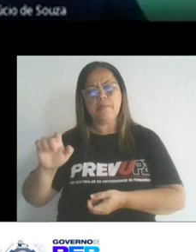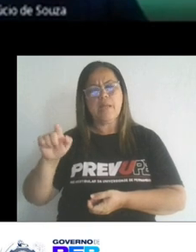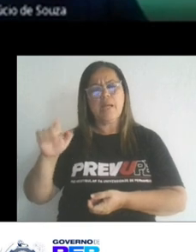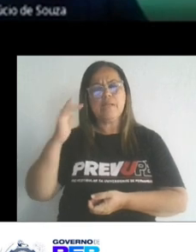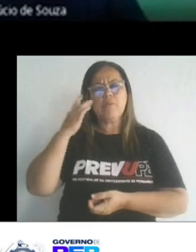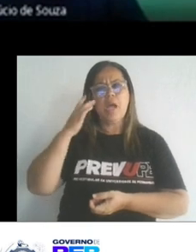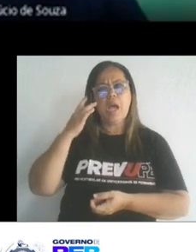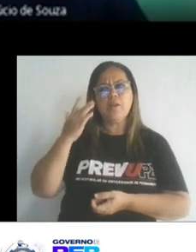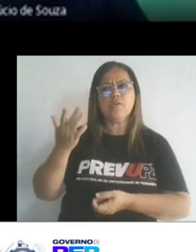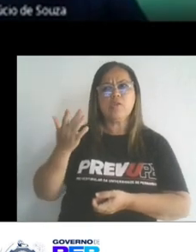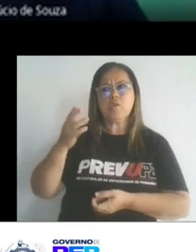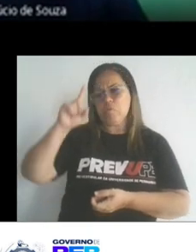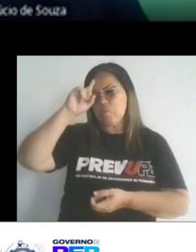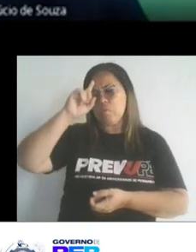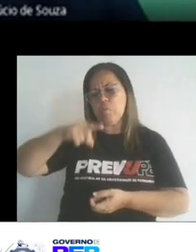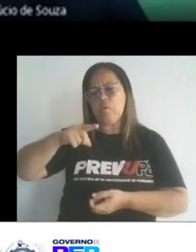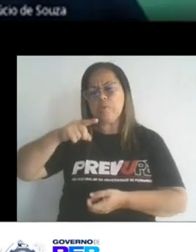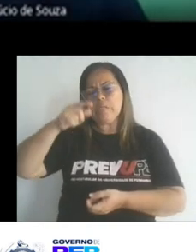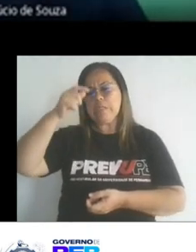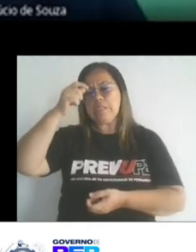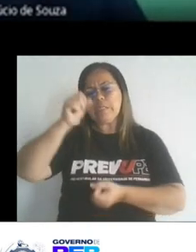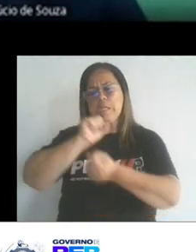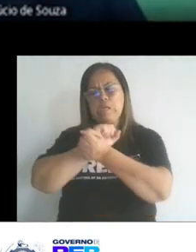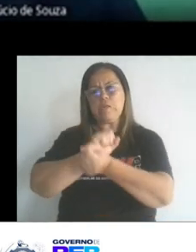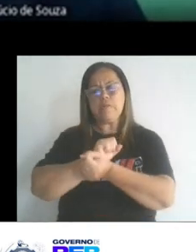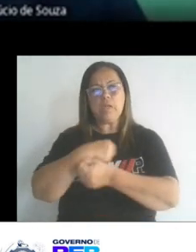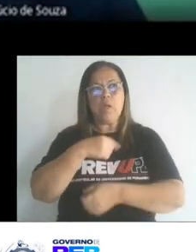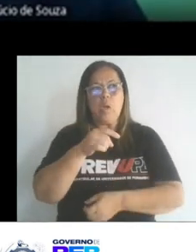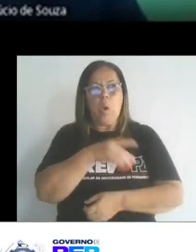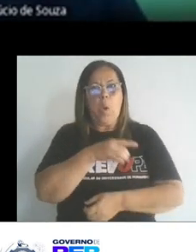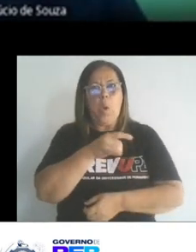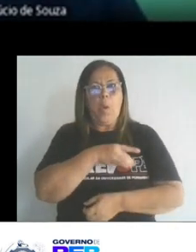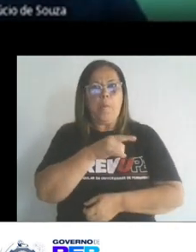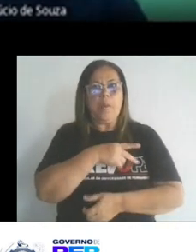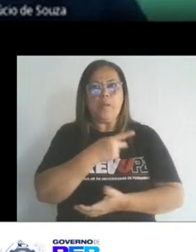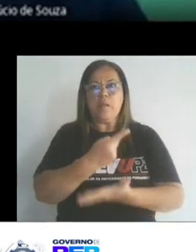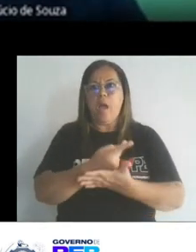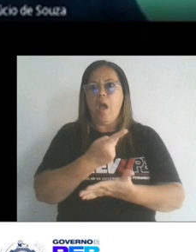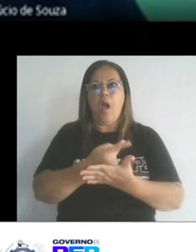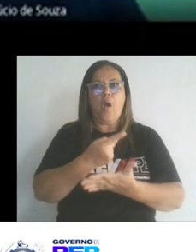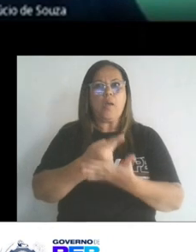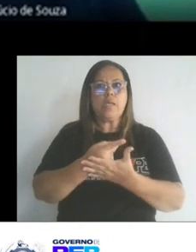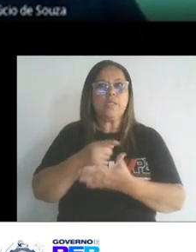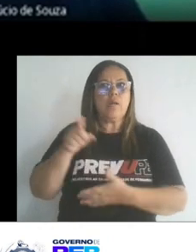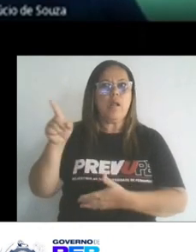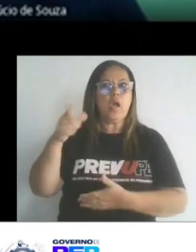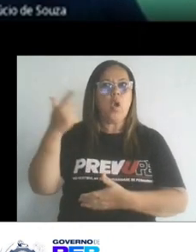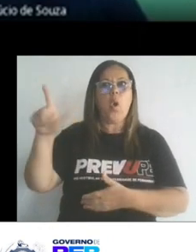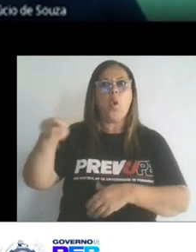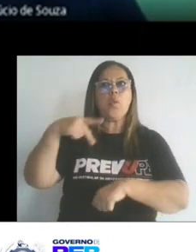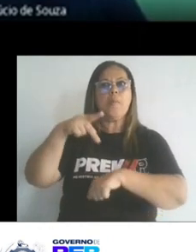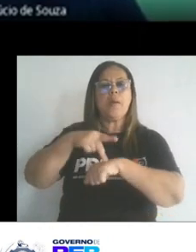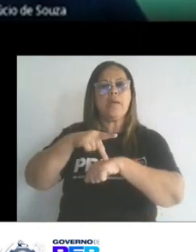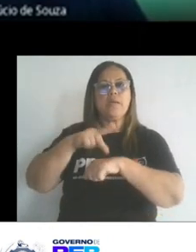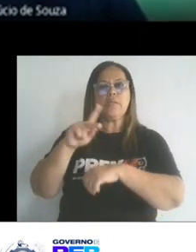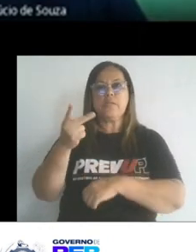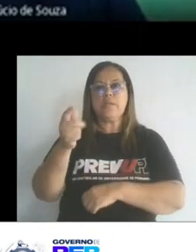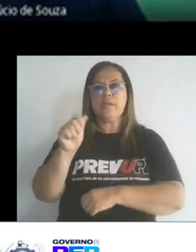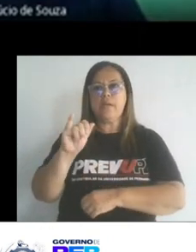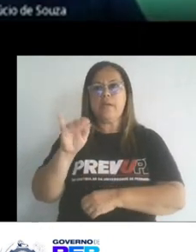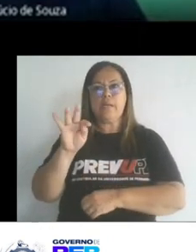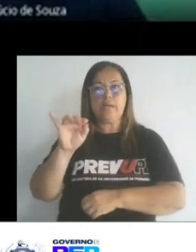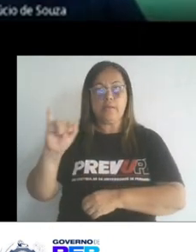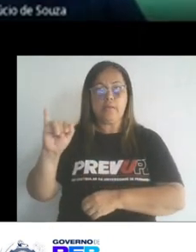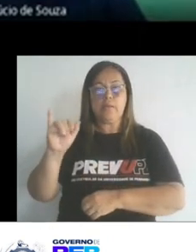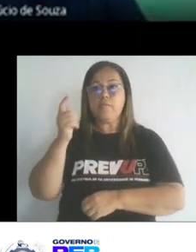de escravos passaram a temer que acontecesse o mesmo que ocorreram no Haiti cuja independência foi